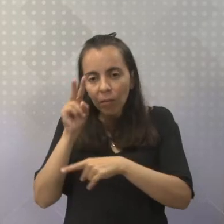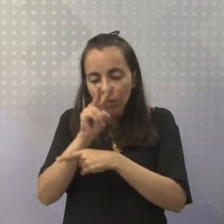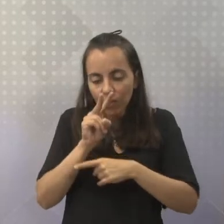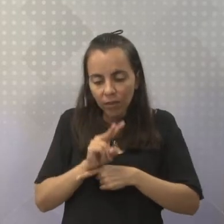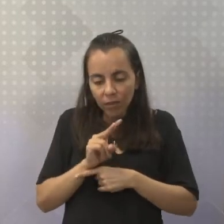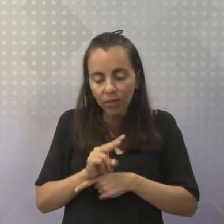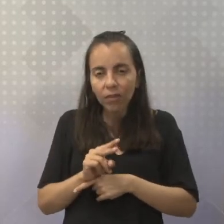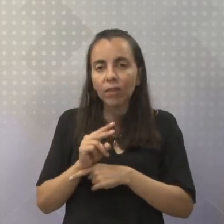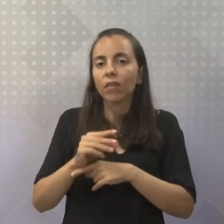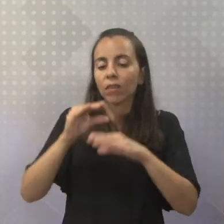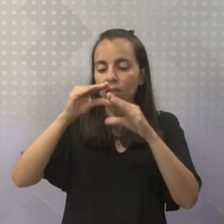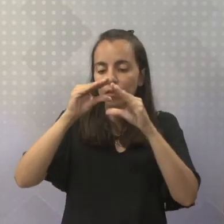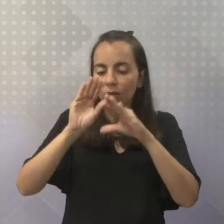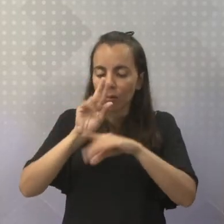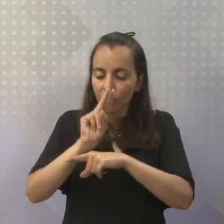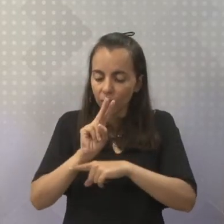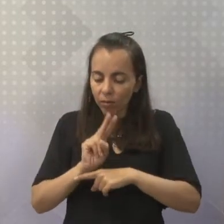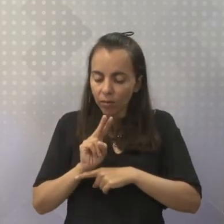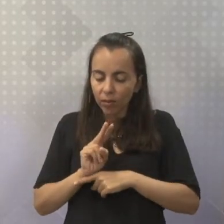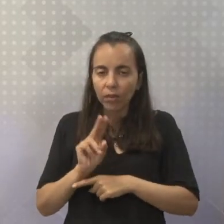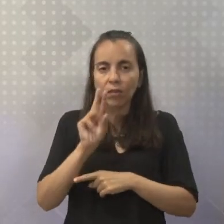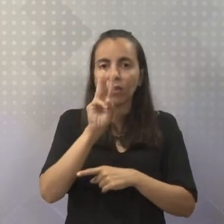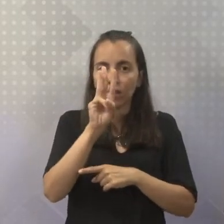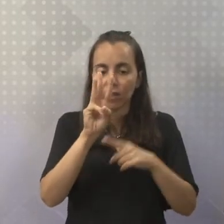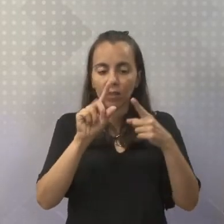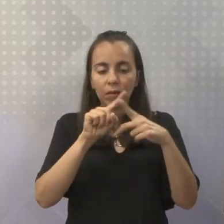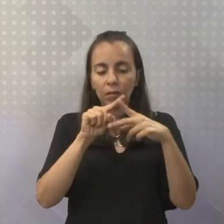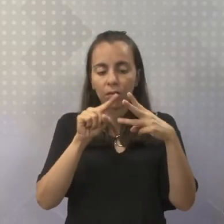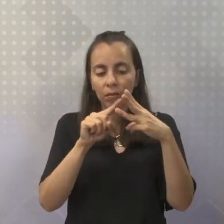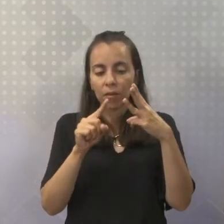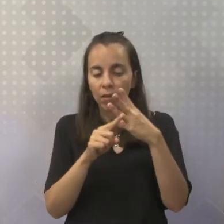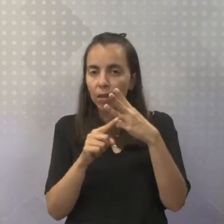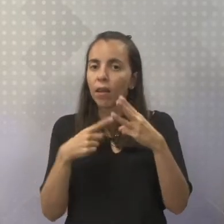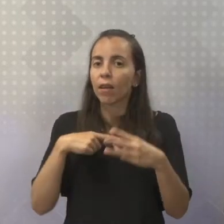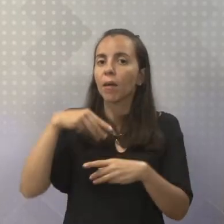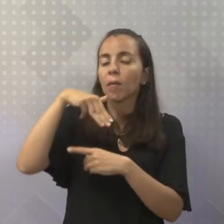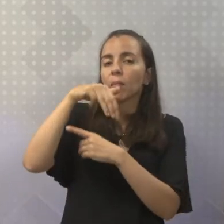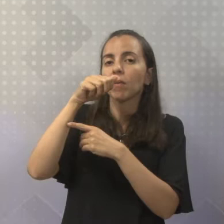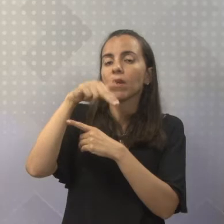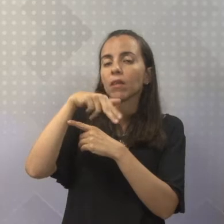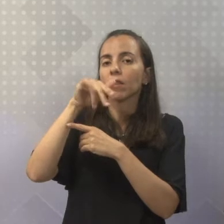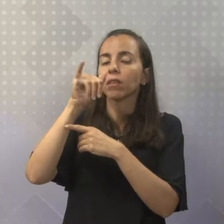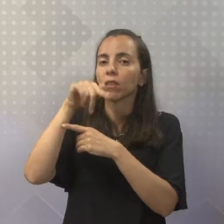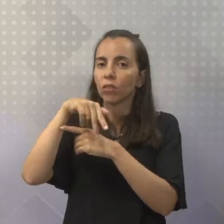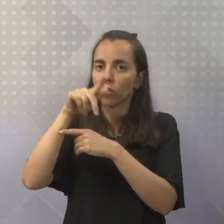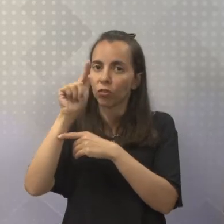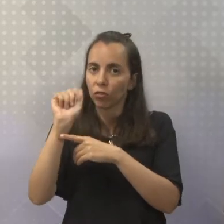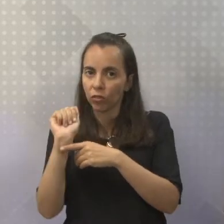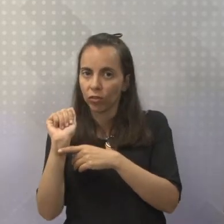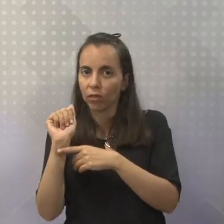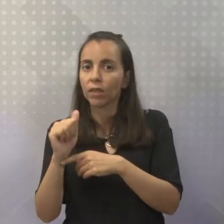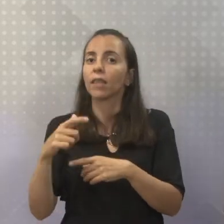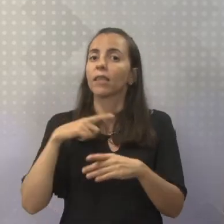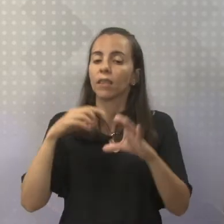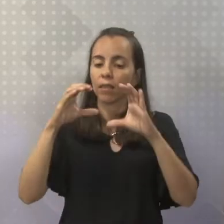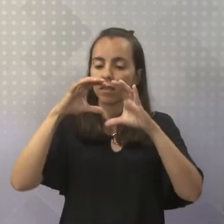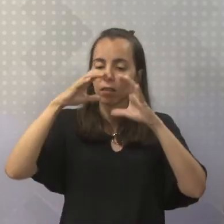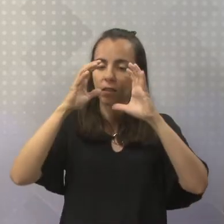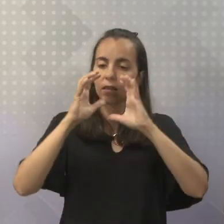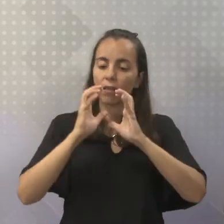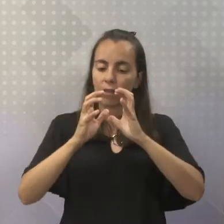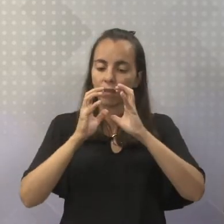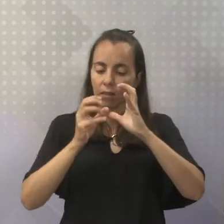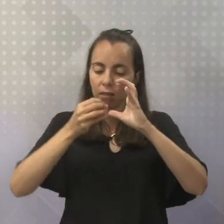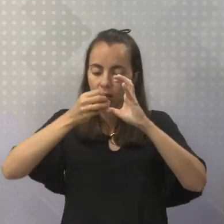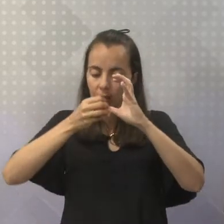de meninges. E o sistema nervoso periférico é formado por nervos que se